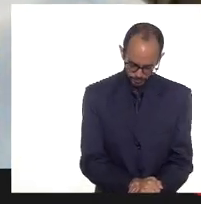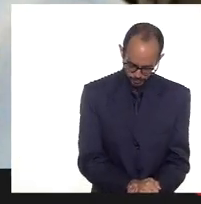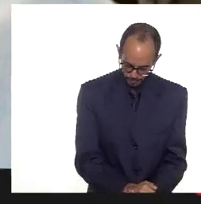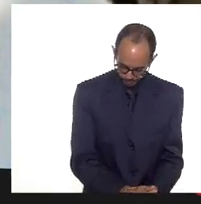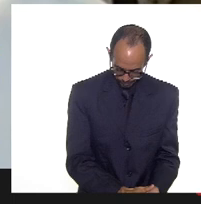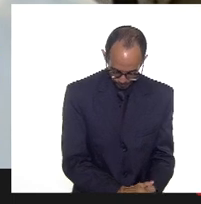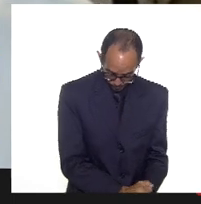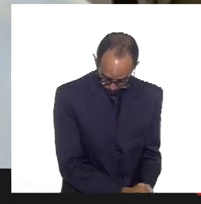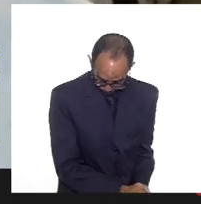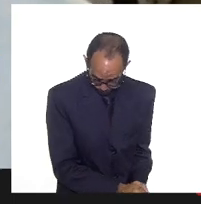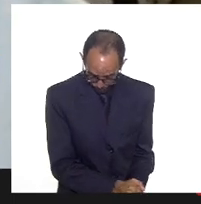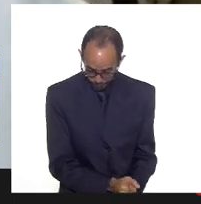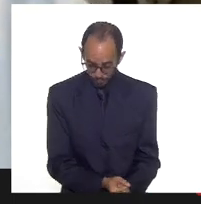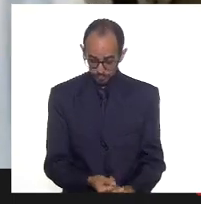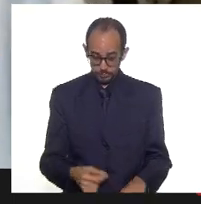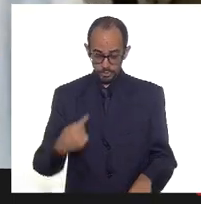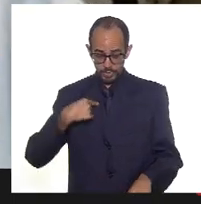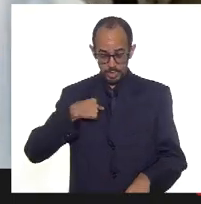Eu ouvi